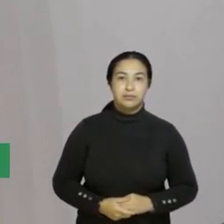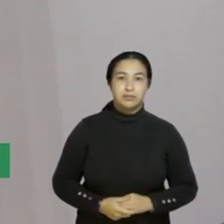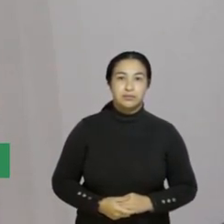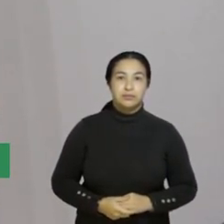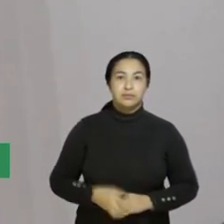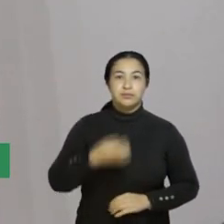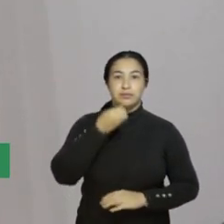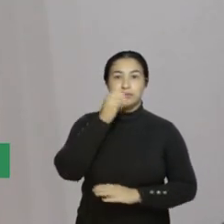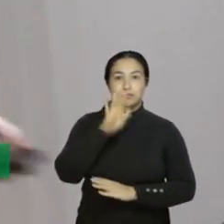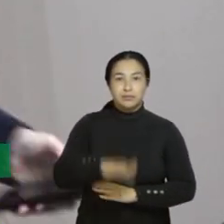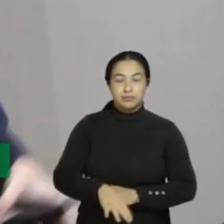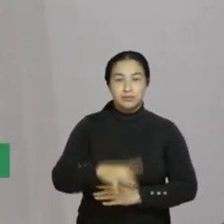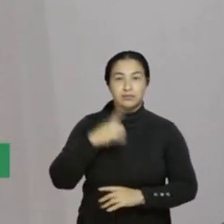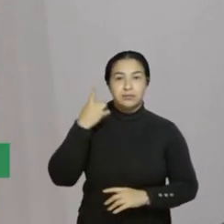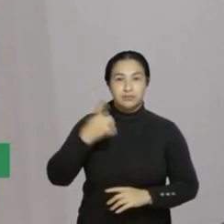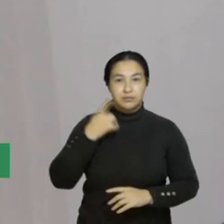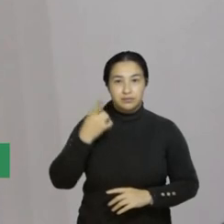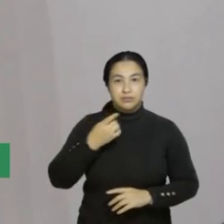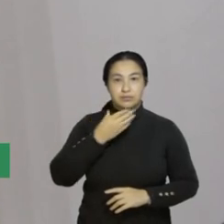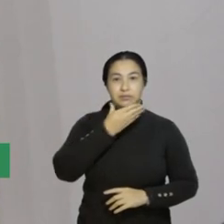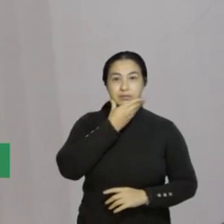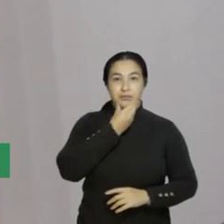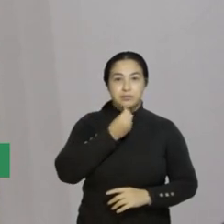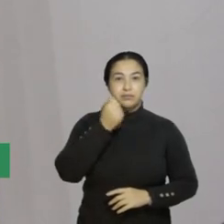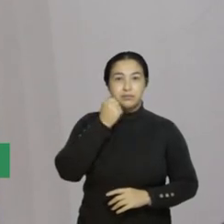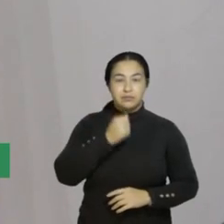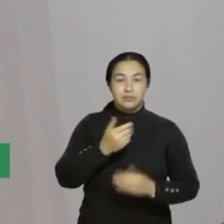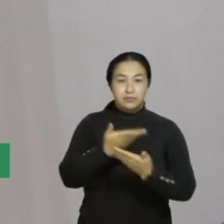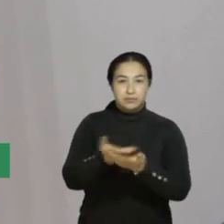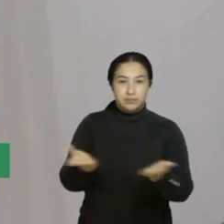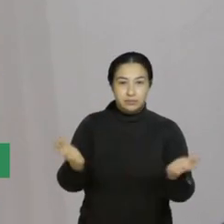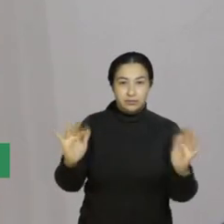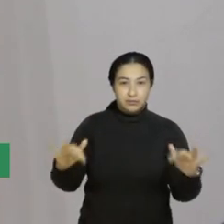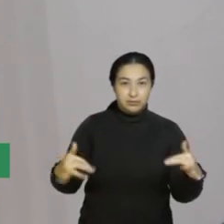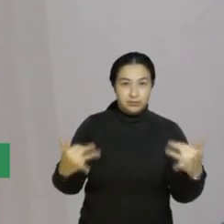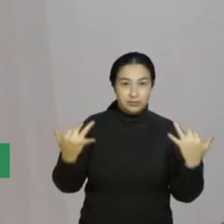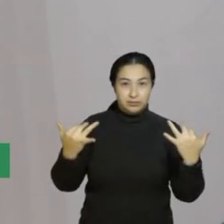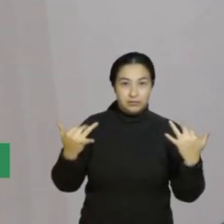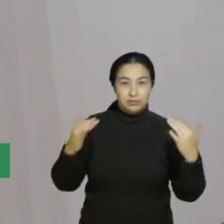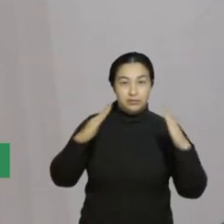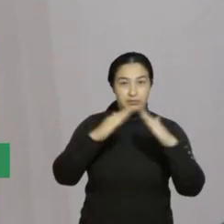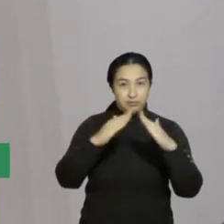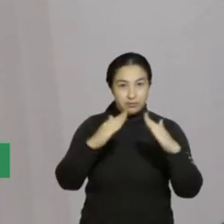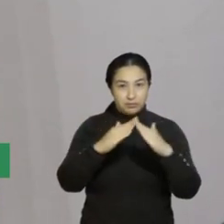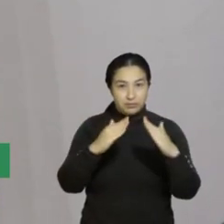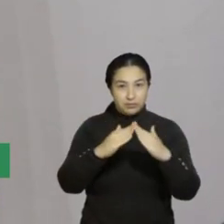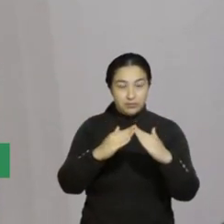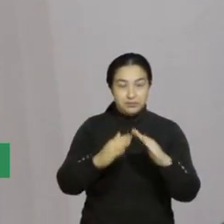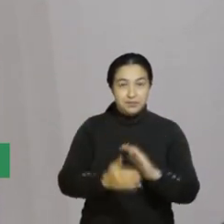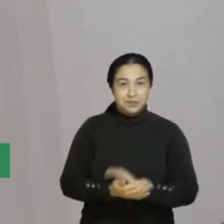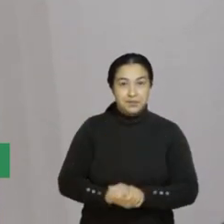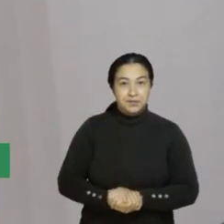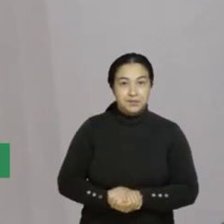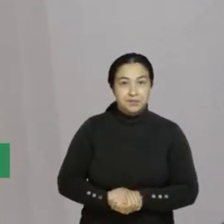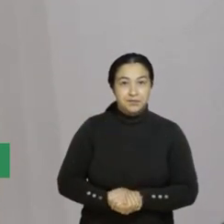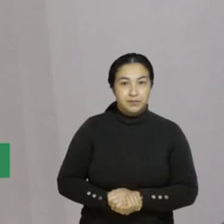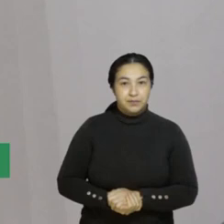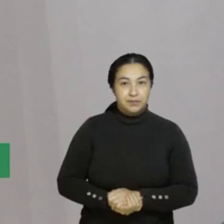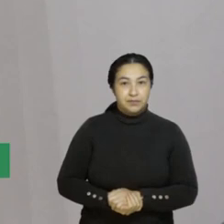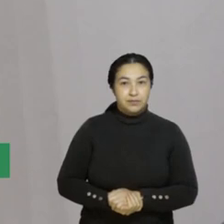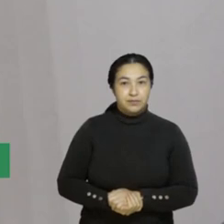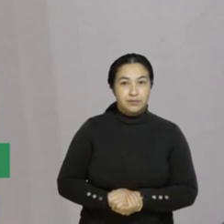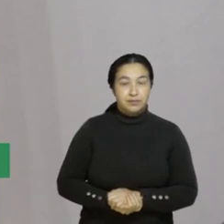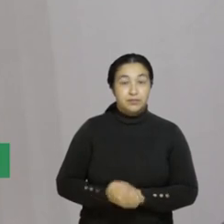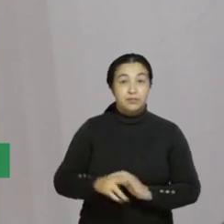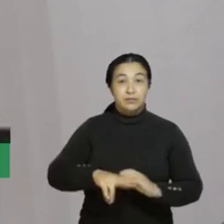Boa tarde, senhores deputados. Boa tarde àqueles que nos assistem em casa, cidadão catarinense. Eu venho falar com os senhores